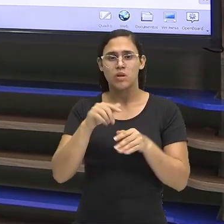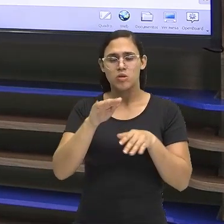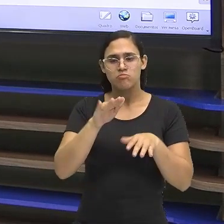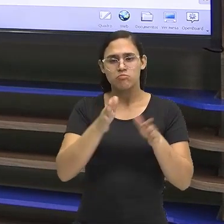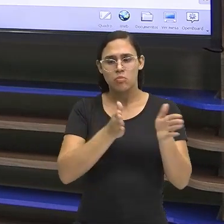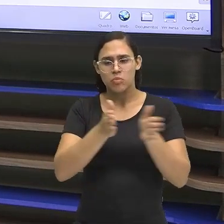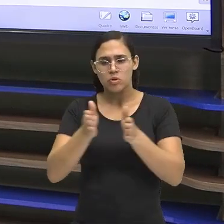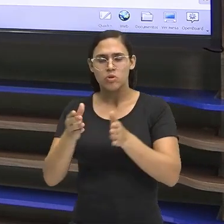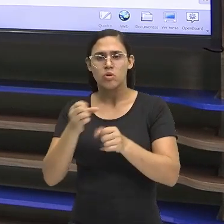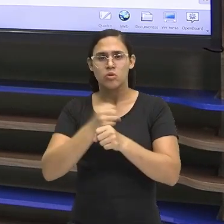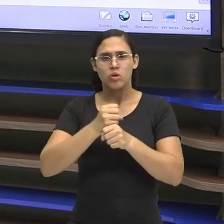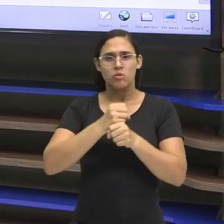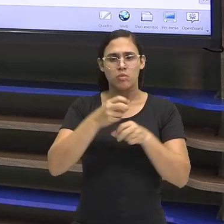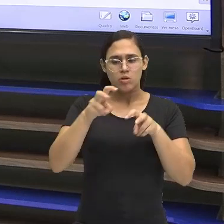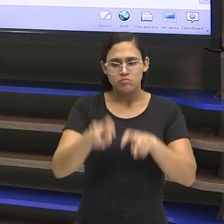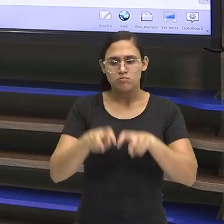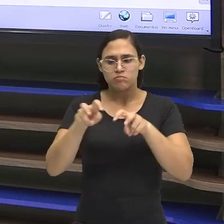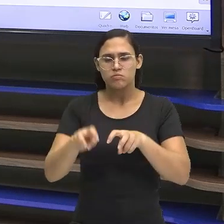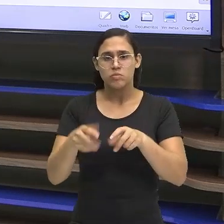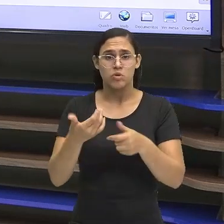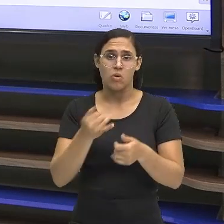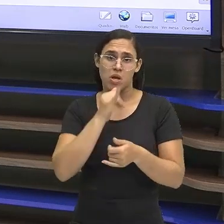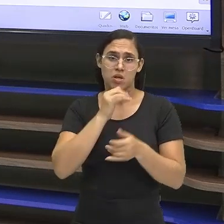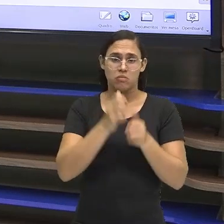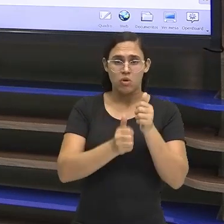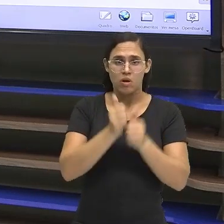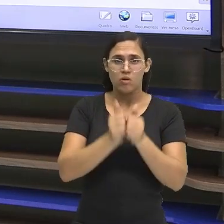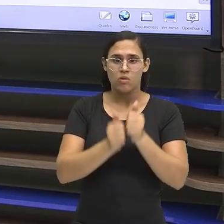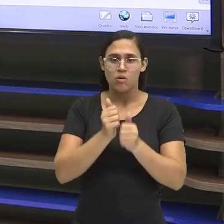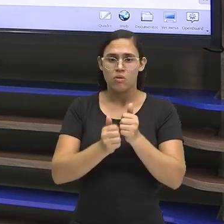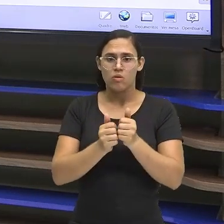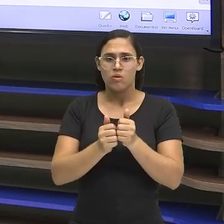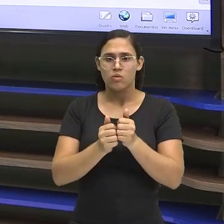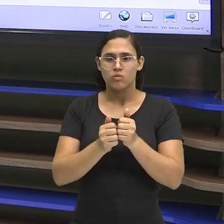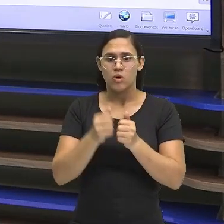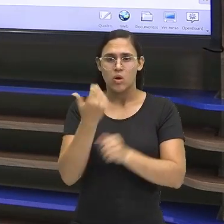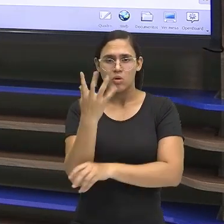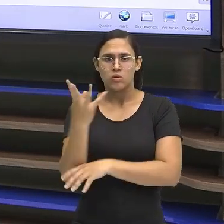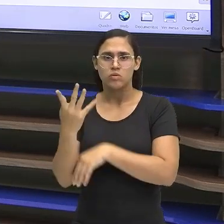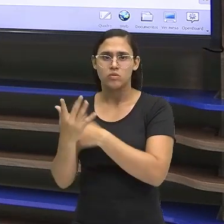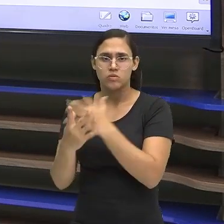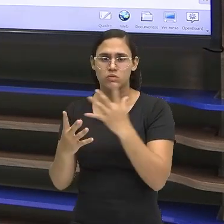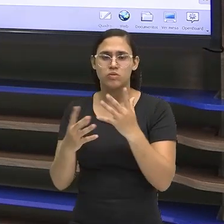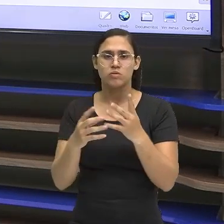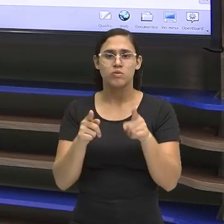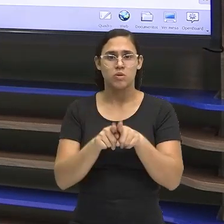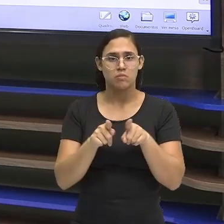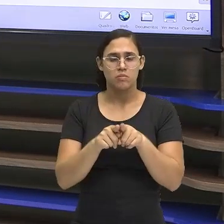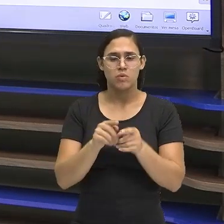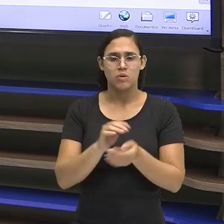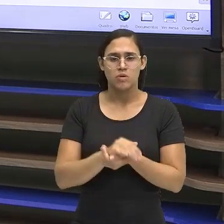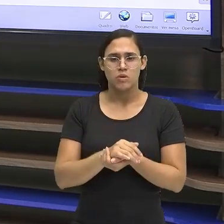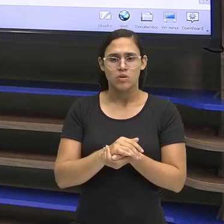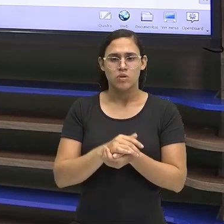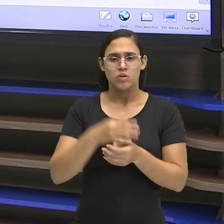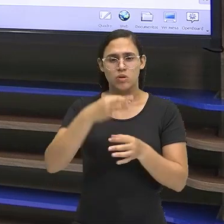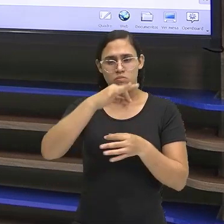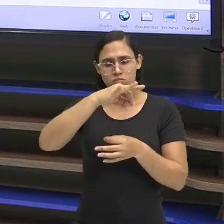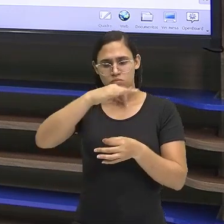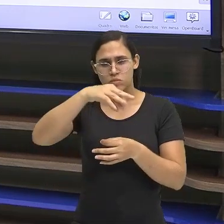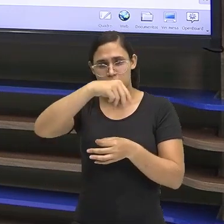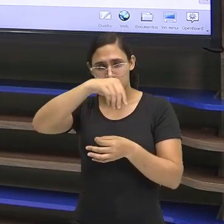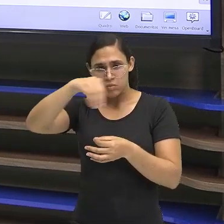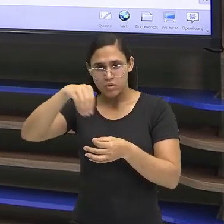Então, tem plantas ali, tem um arroz que dá para plantar ali na mata que vai ser inundada, tá? Então, dá para fazer algumas coisas